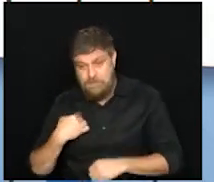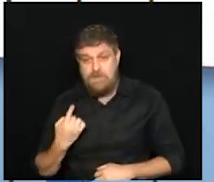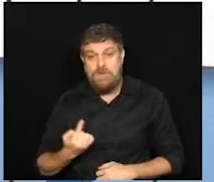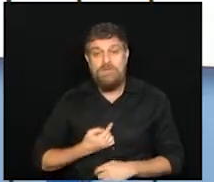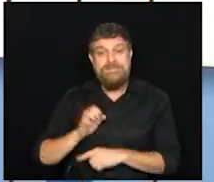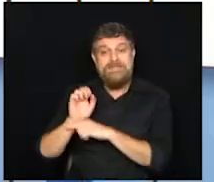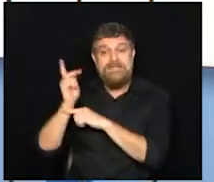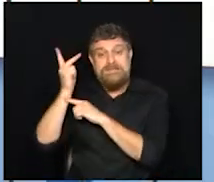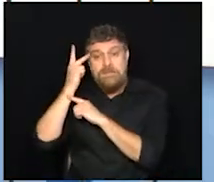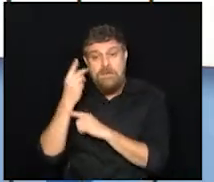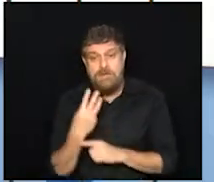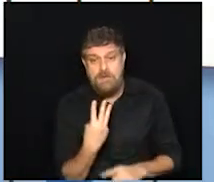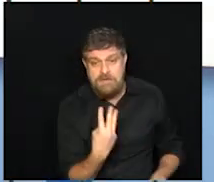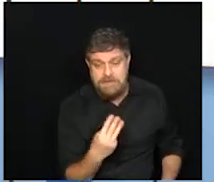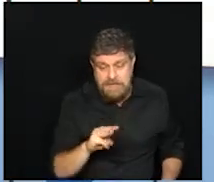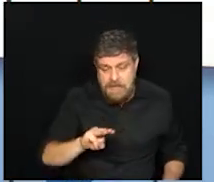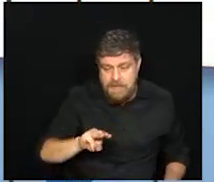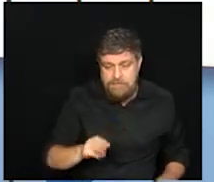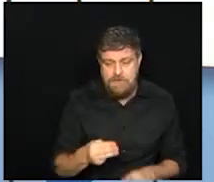são